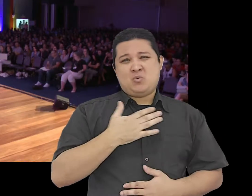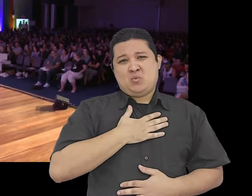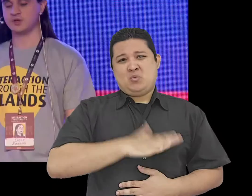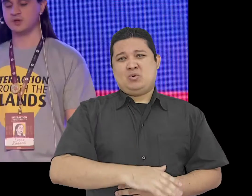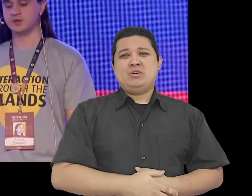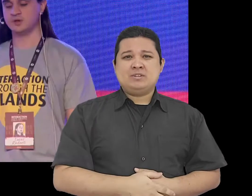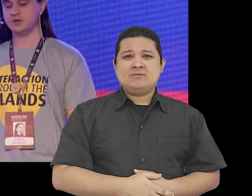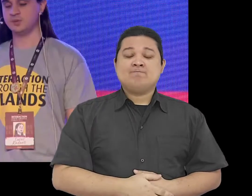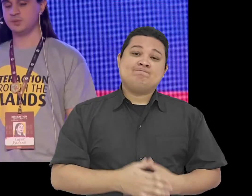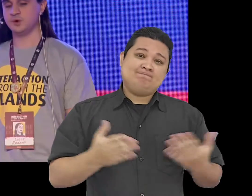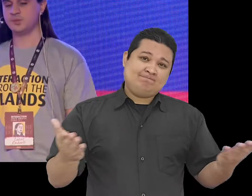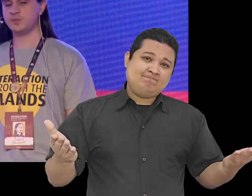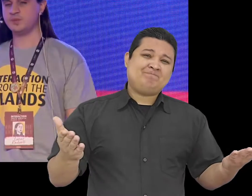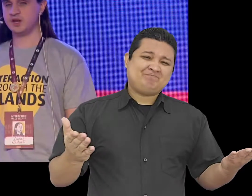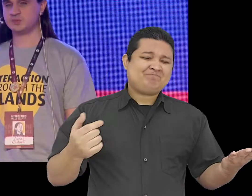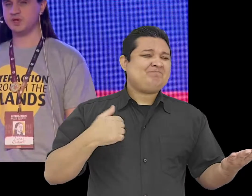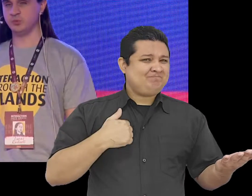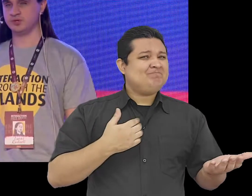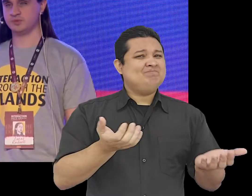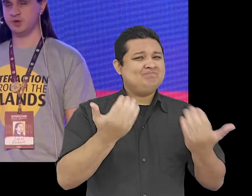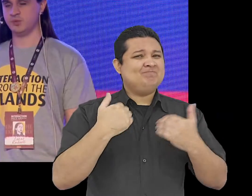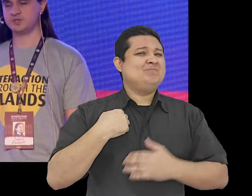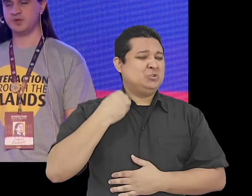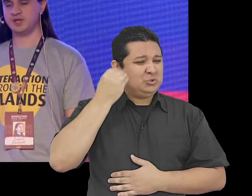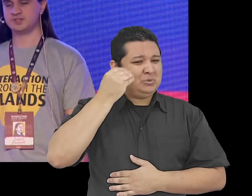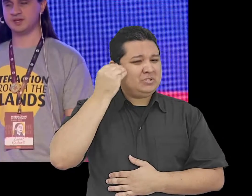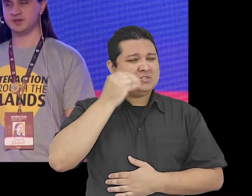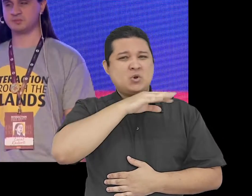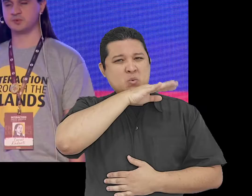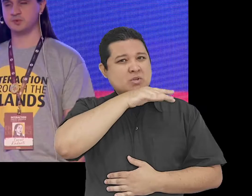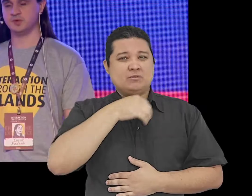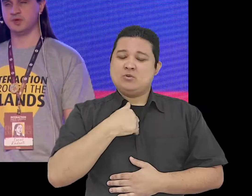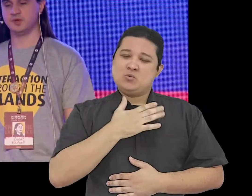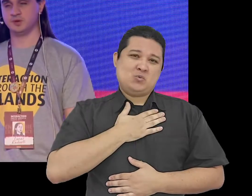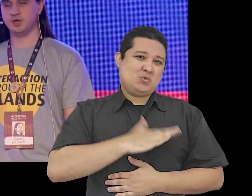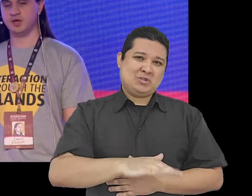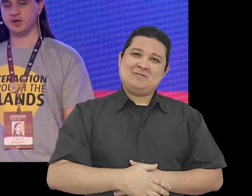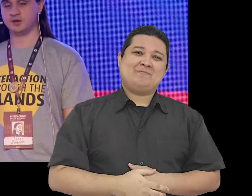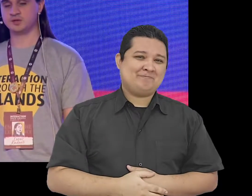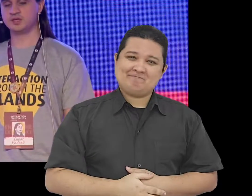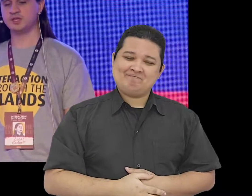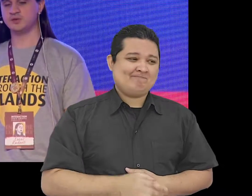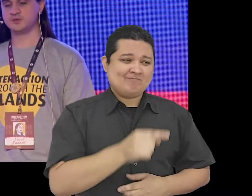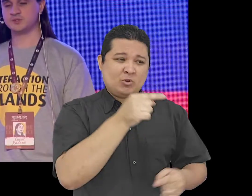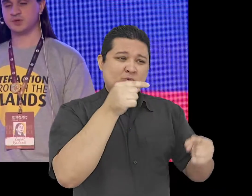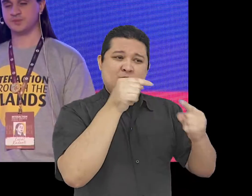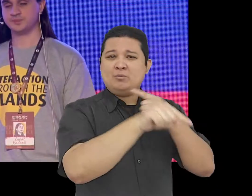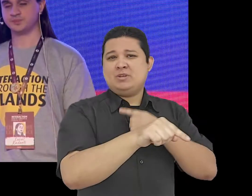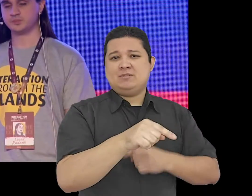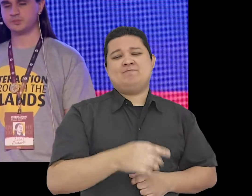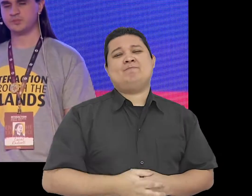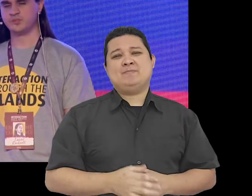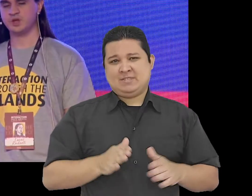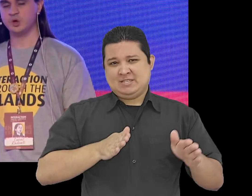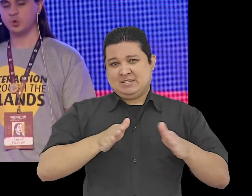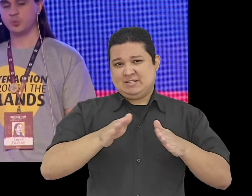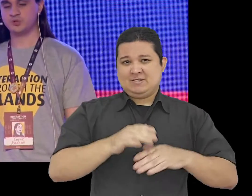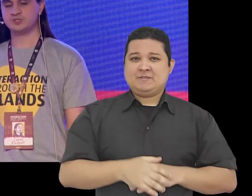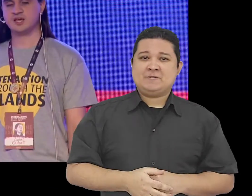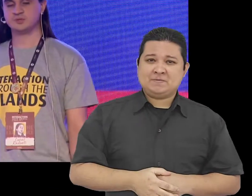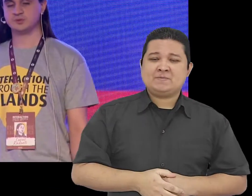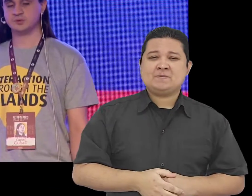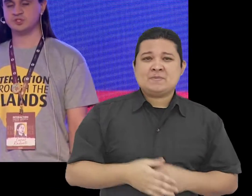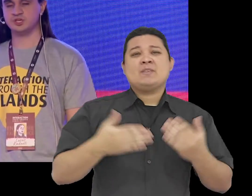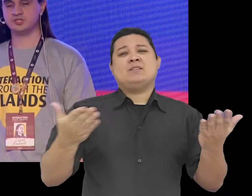informação. Para mim, parece bem ruim. É uma experiência que não funciona.